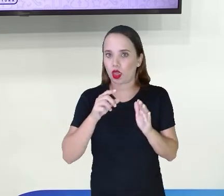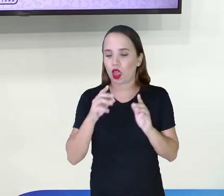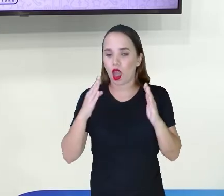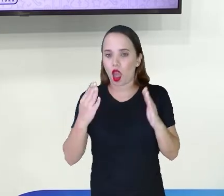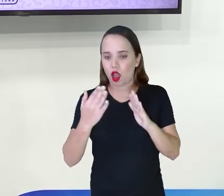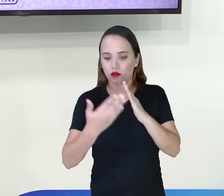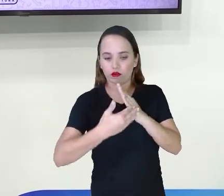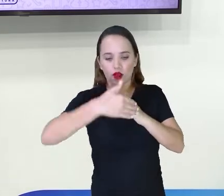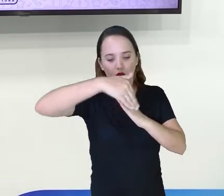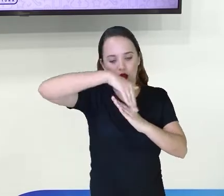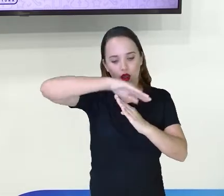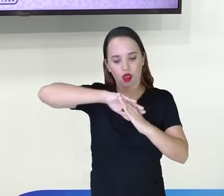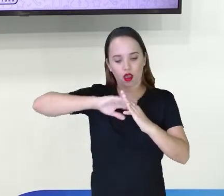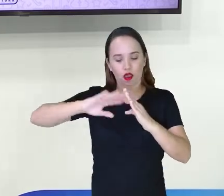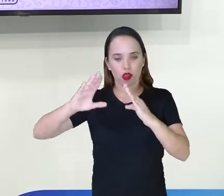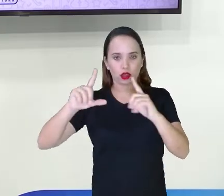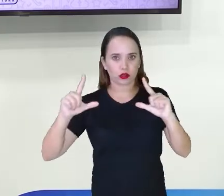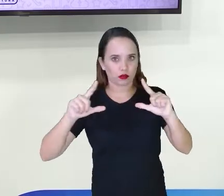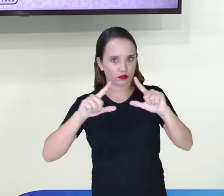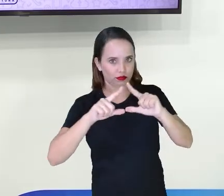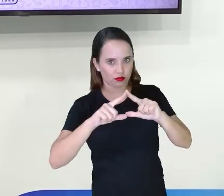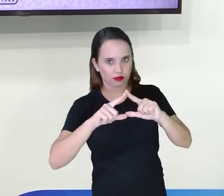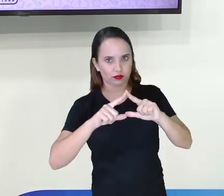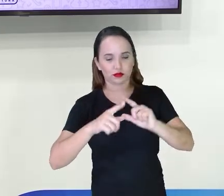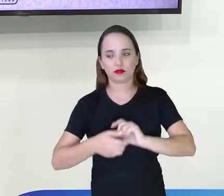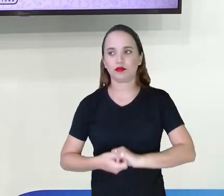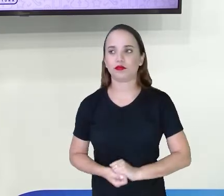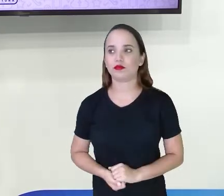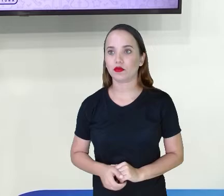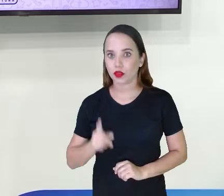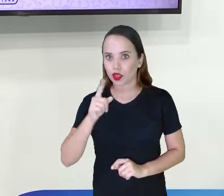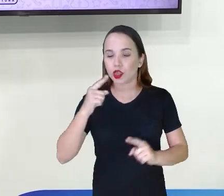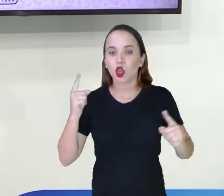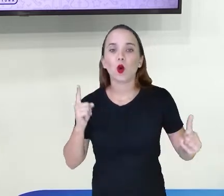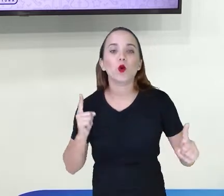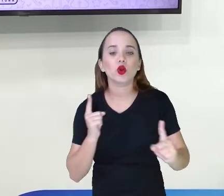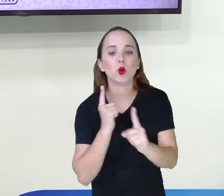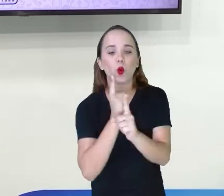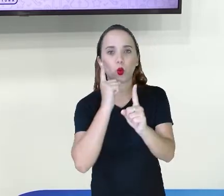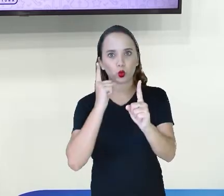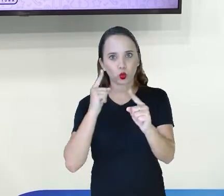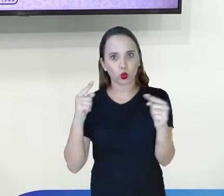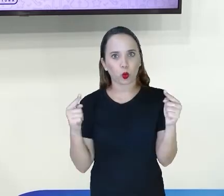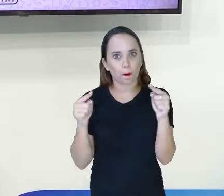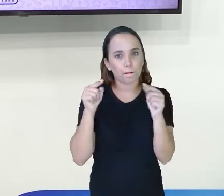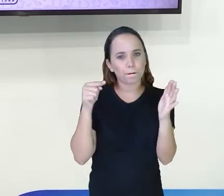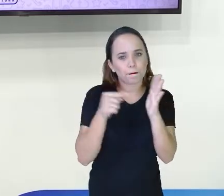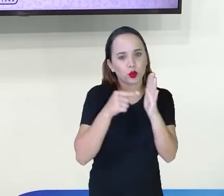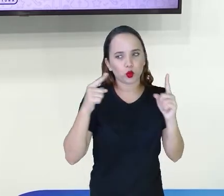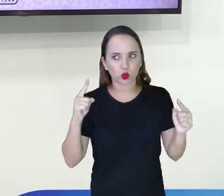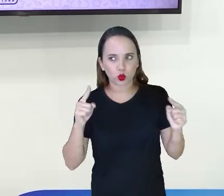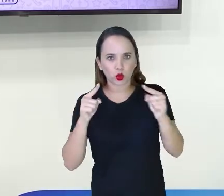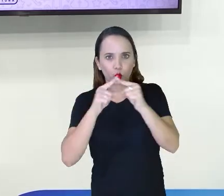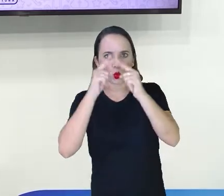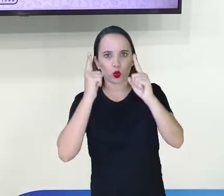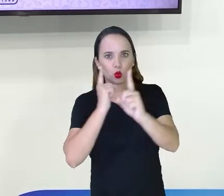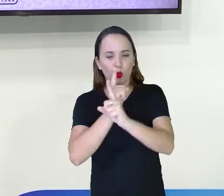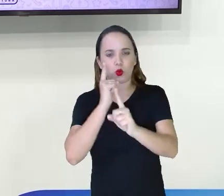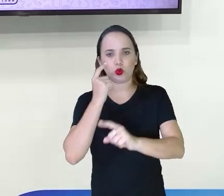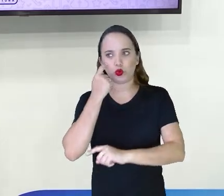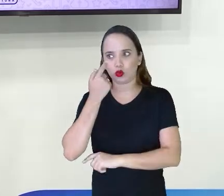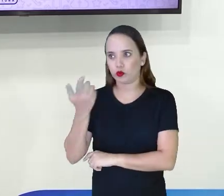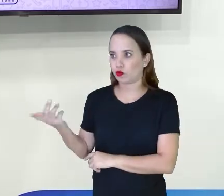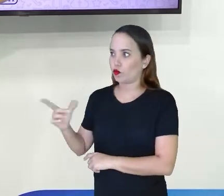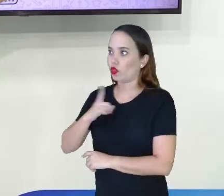da minha pirâmide. Eu tenho o meu vértice, que é o ponto de encontro das minhas arestas. Eu tenho as